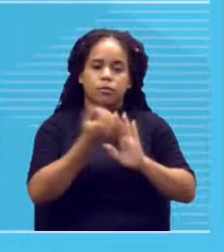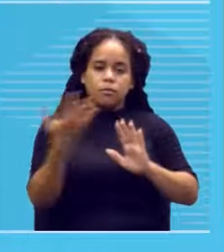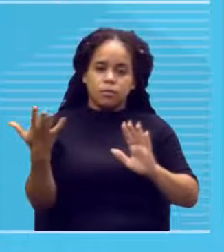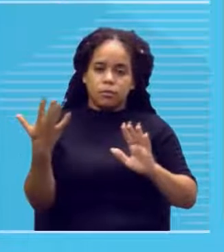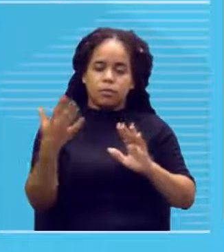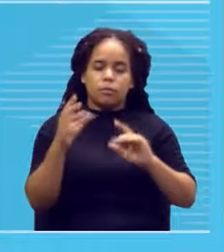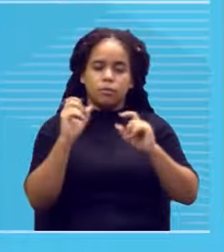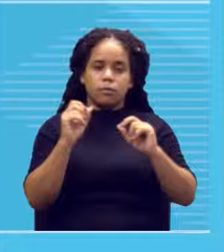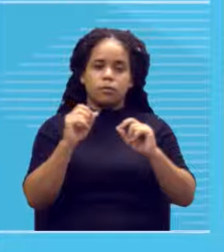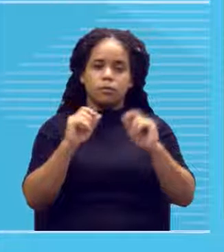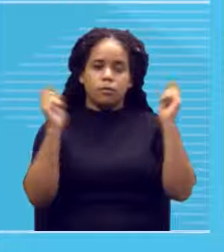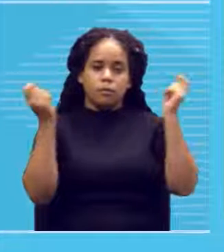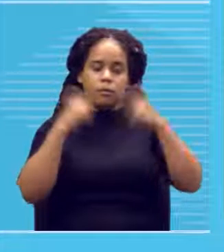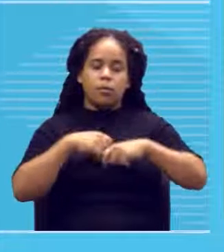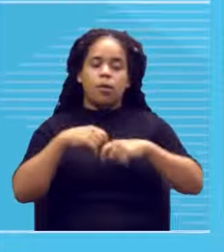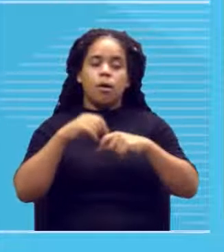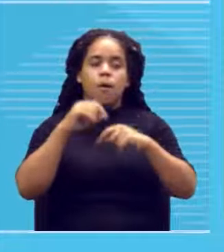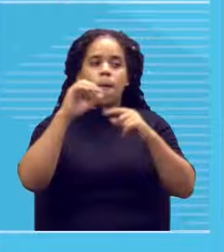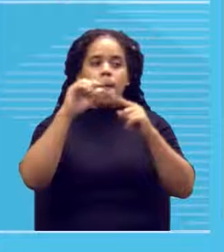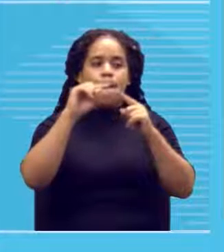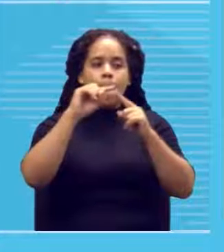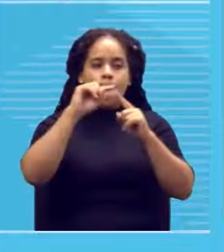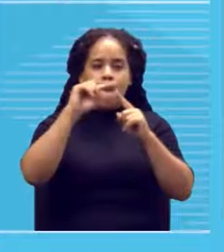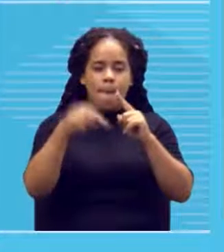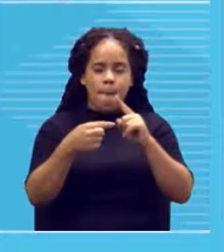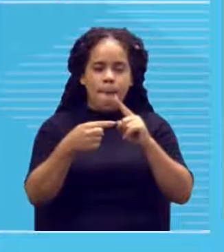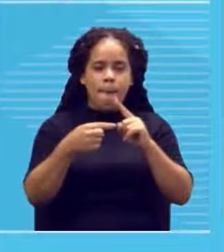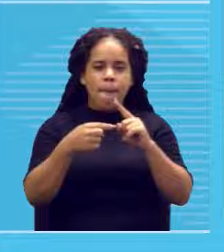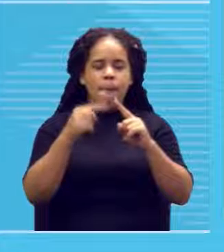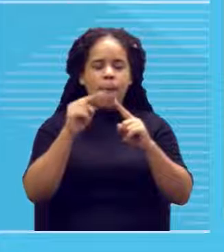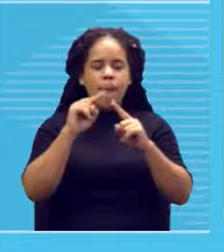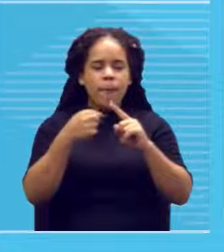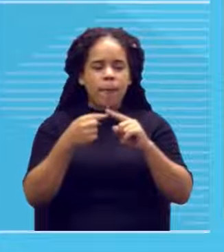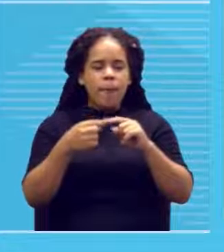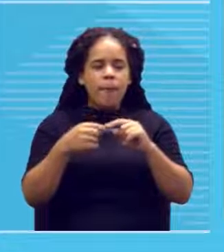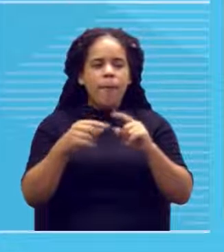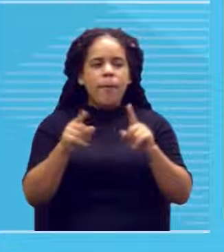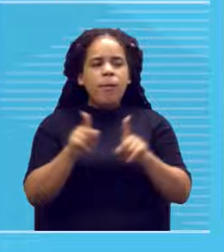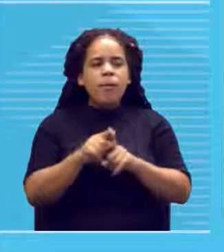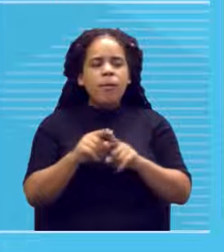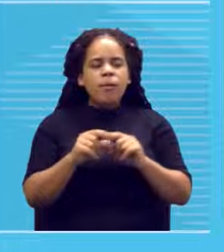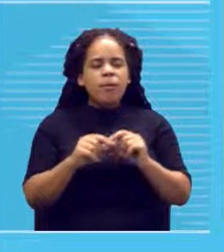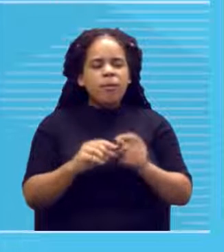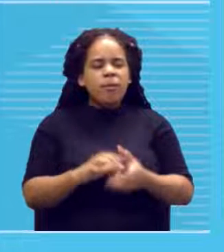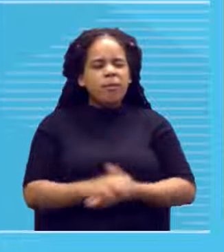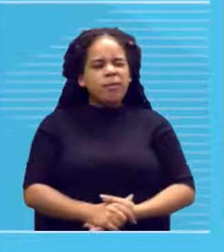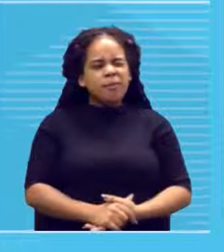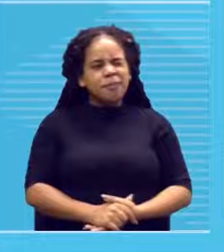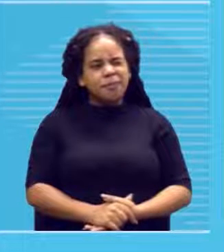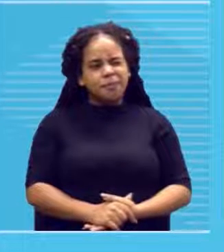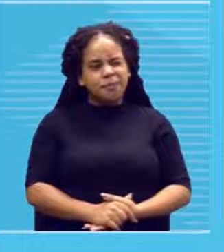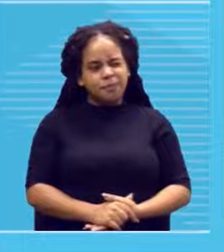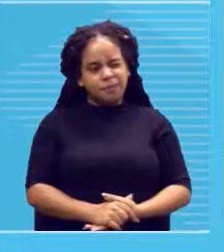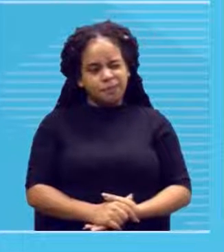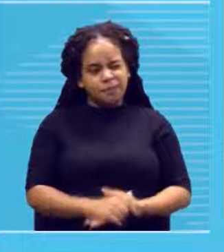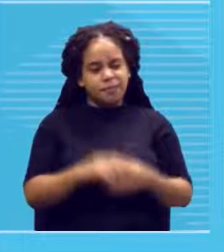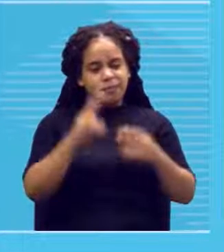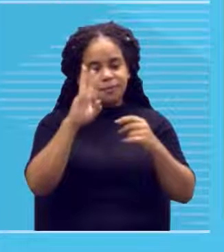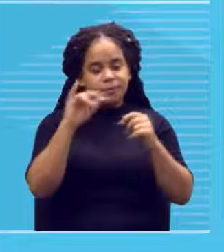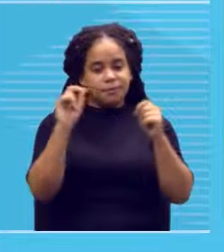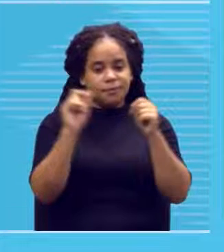casas que a vírgula vai andar a dúvida é a vírgula vai para direita